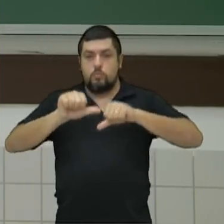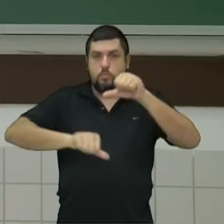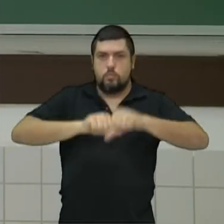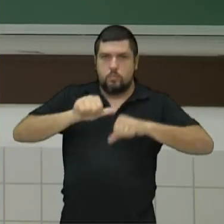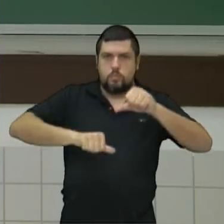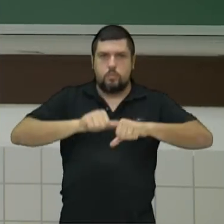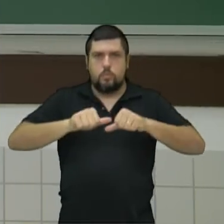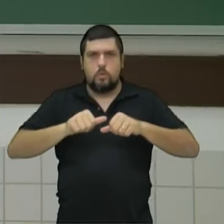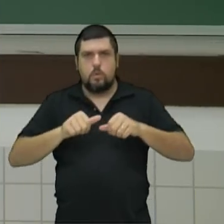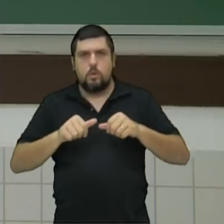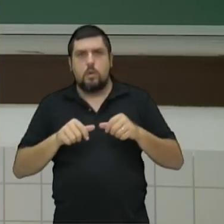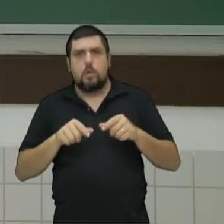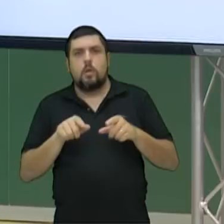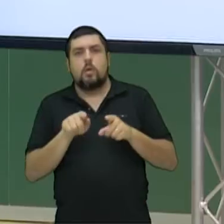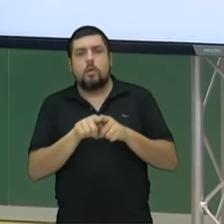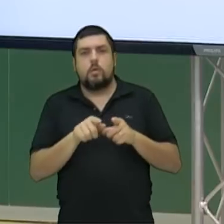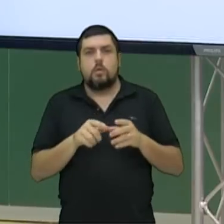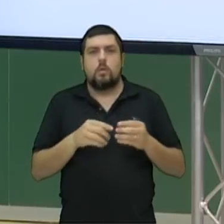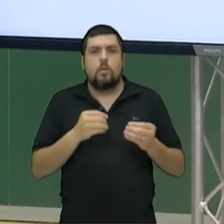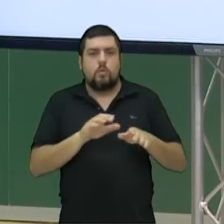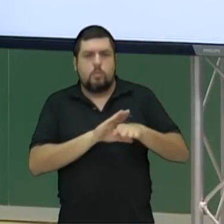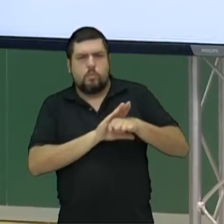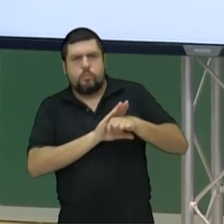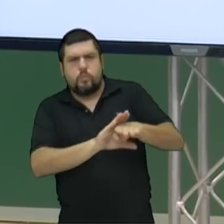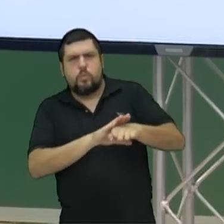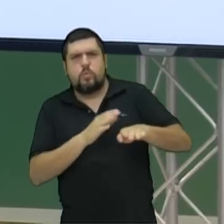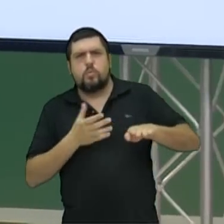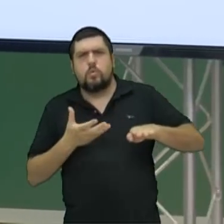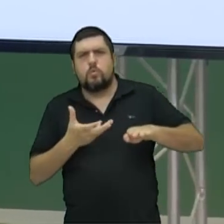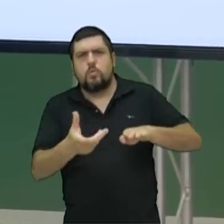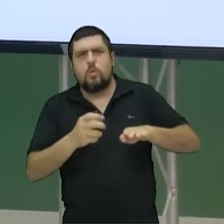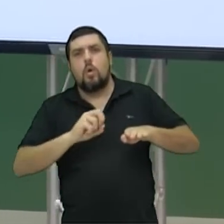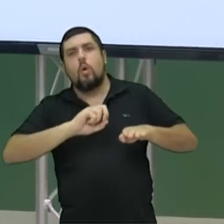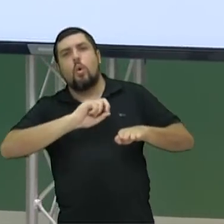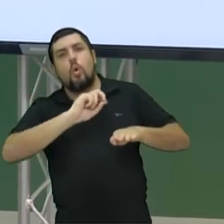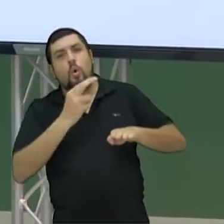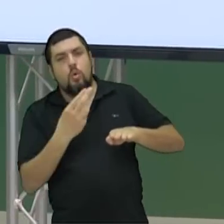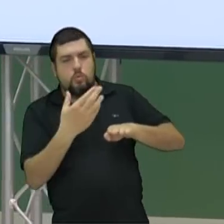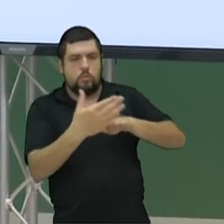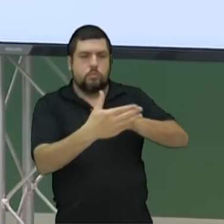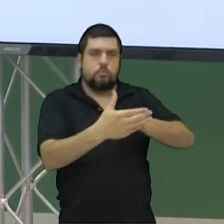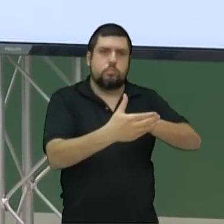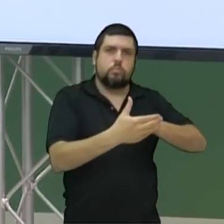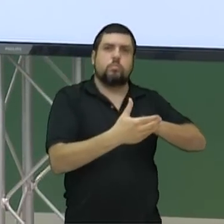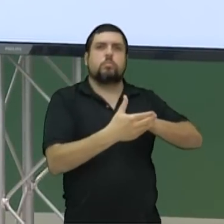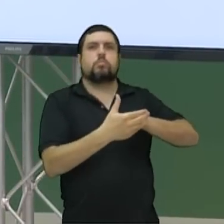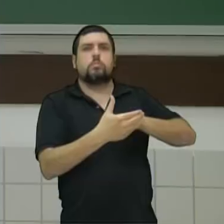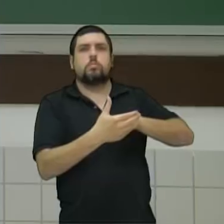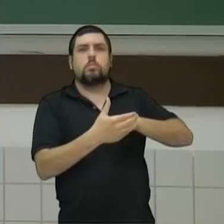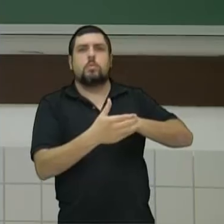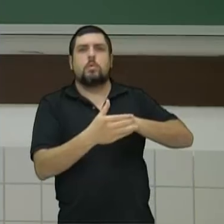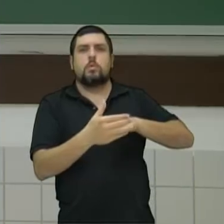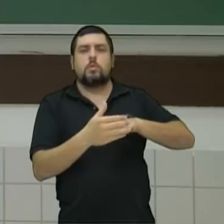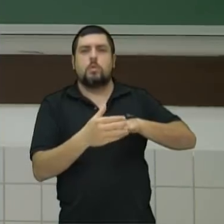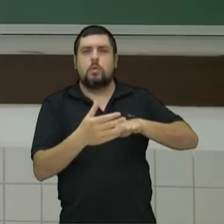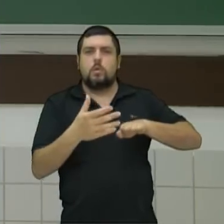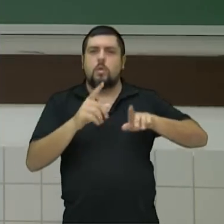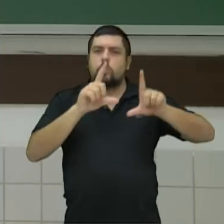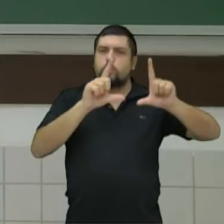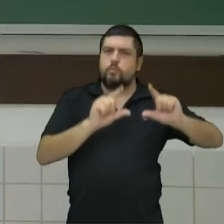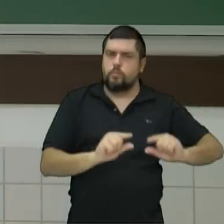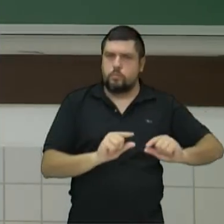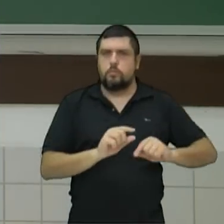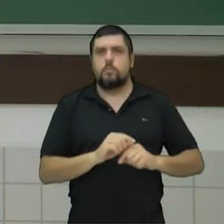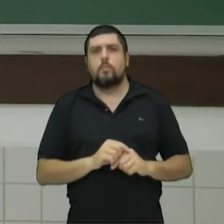sentido do movimento, como também aumentar ou diminuir a velocidade, ou tudo isso junto. E agora a terceira lei de Newton fala o